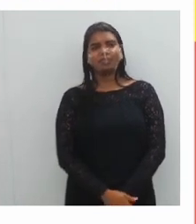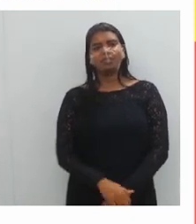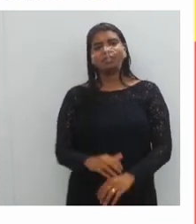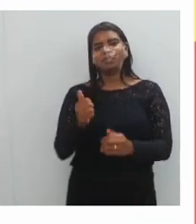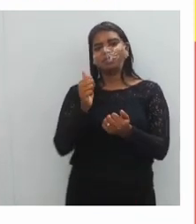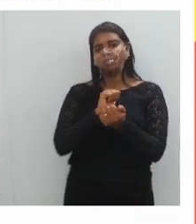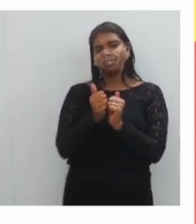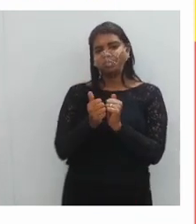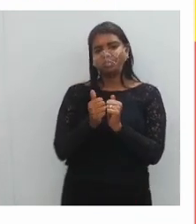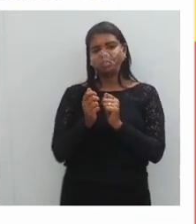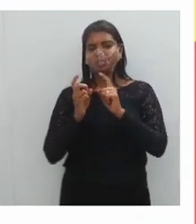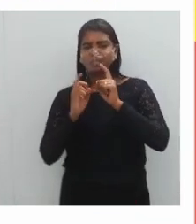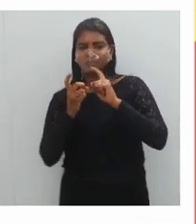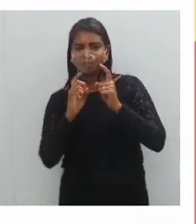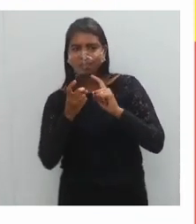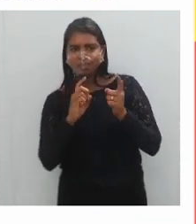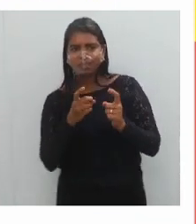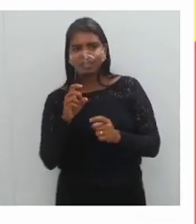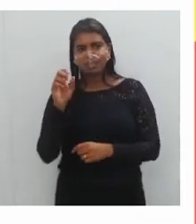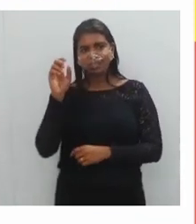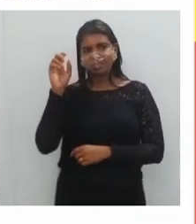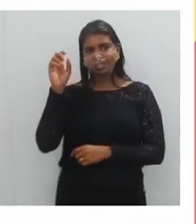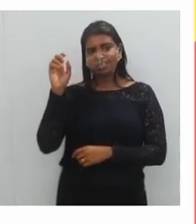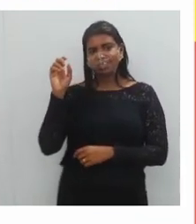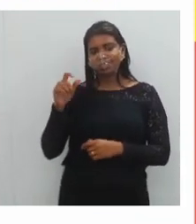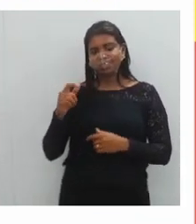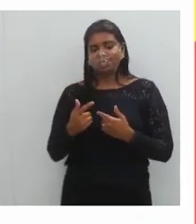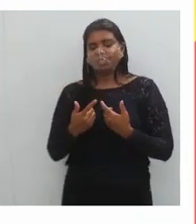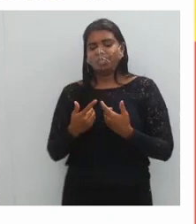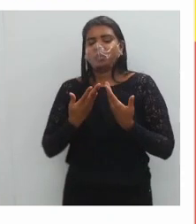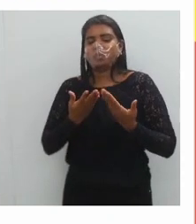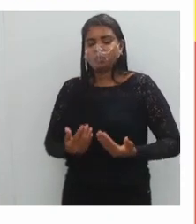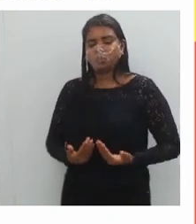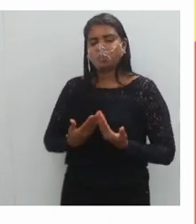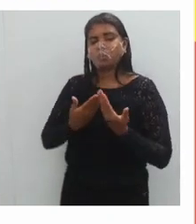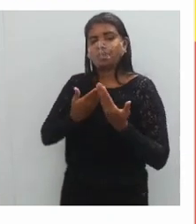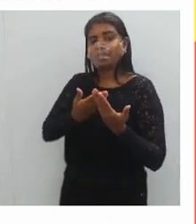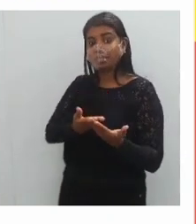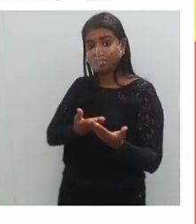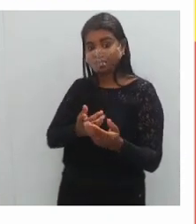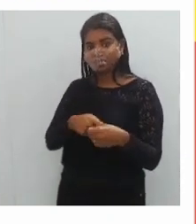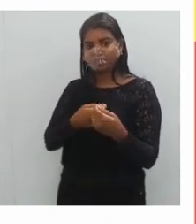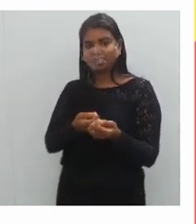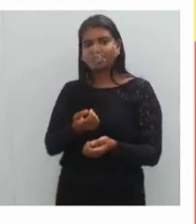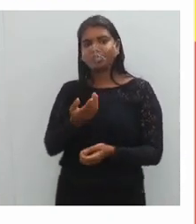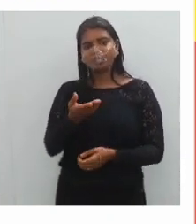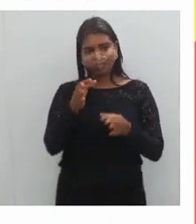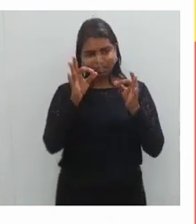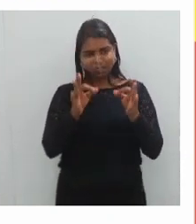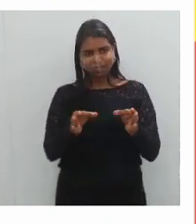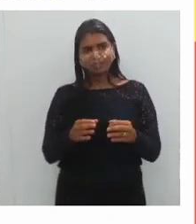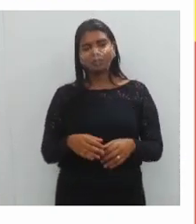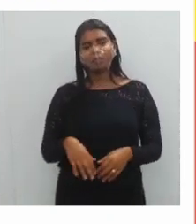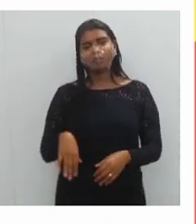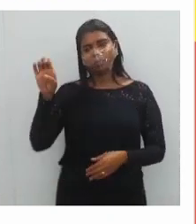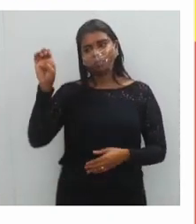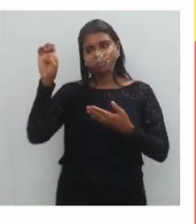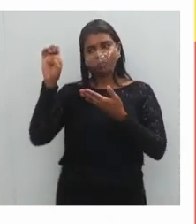estratégia argumentativa é de indução, né, você acertou. Né?